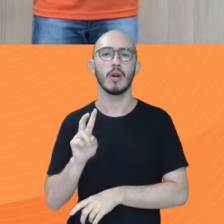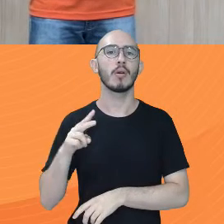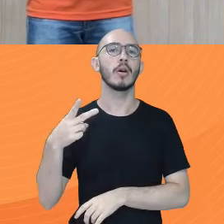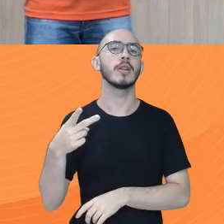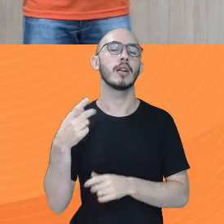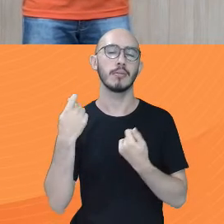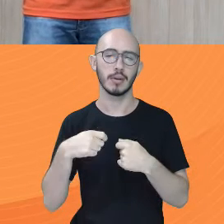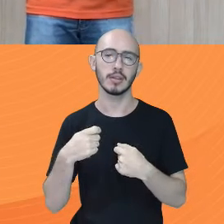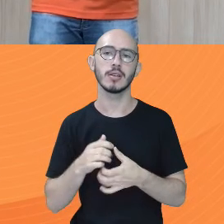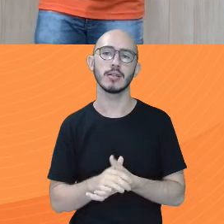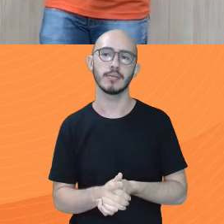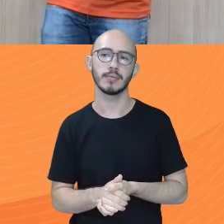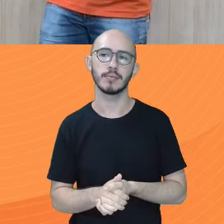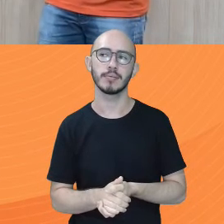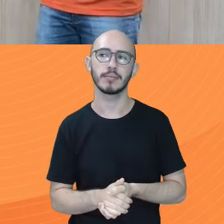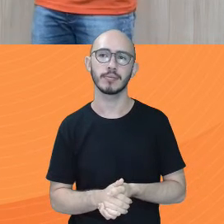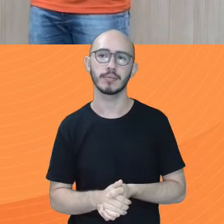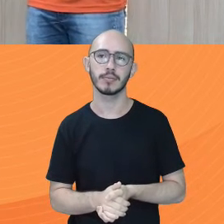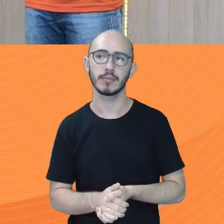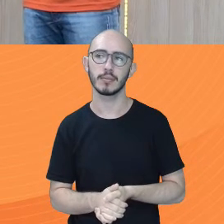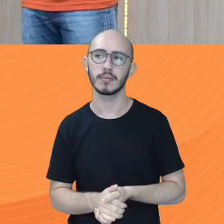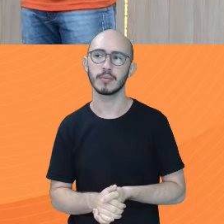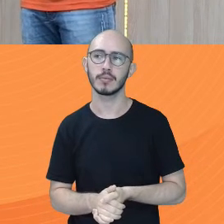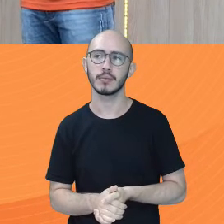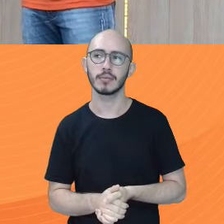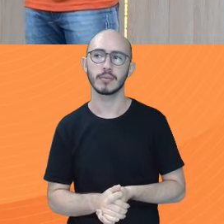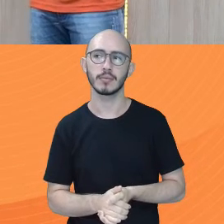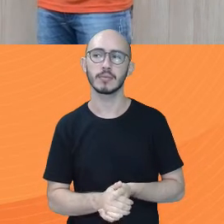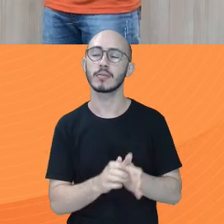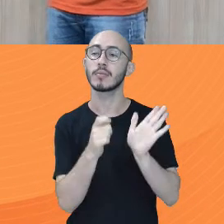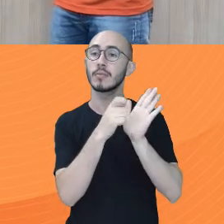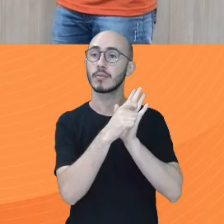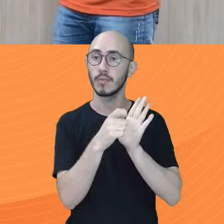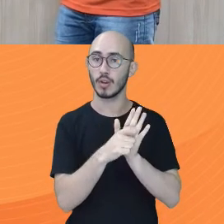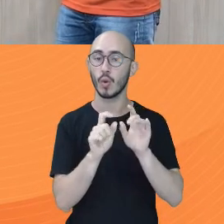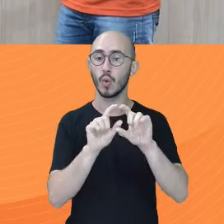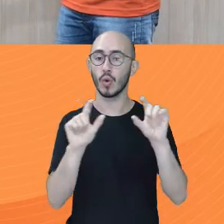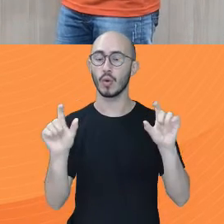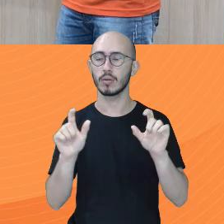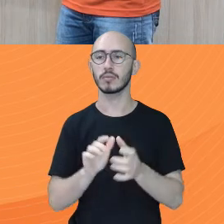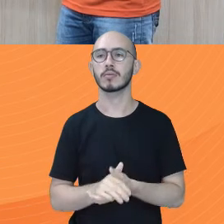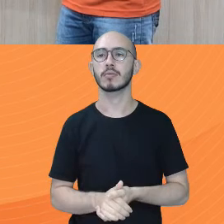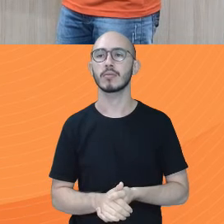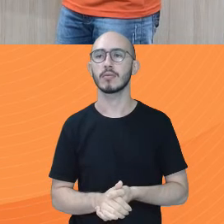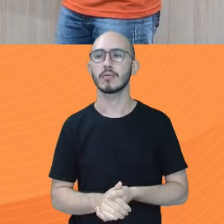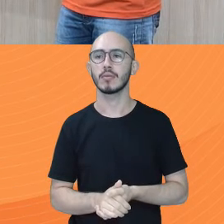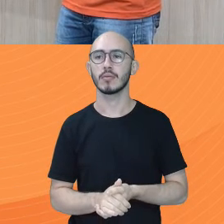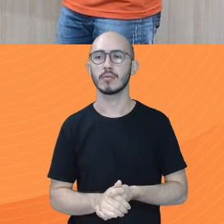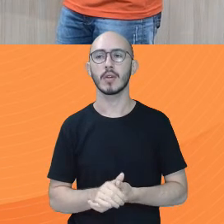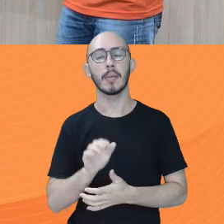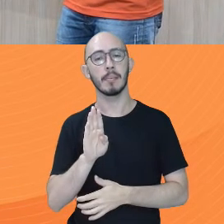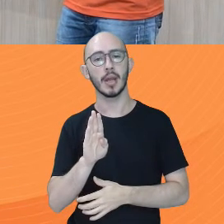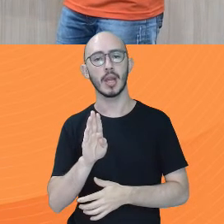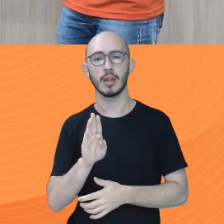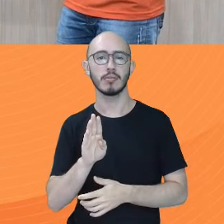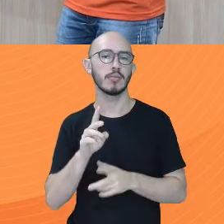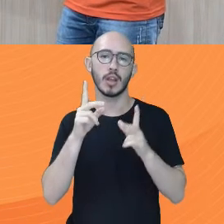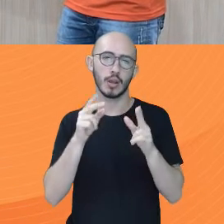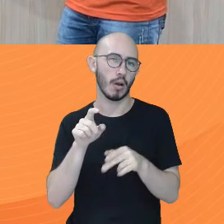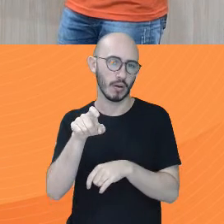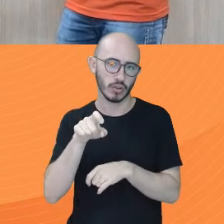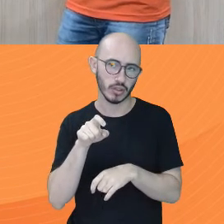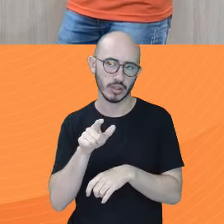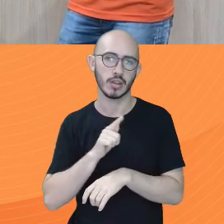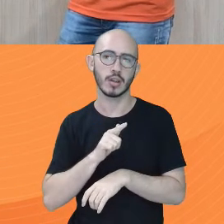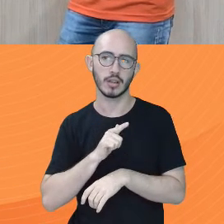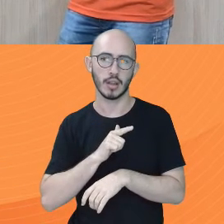ao quadrado. Então, a gente tem aí, ó, escrevendo a expressão. Eu tenho que b é igual a x, certo? Então, já